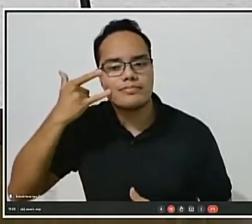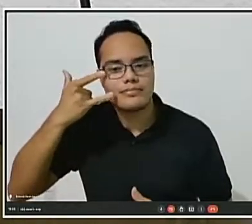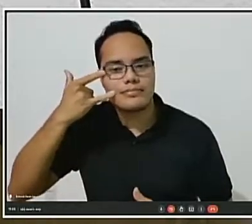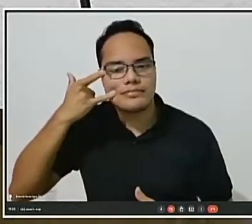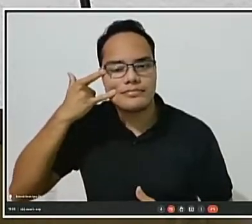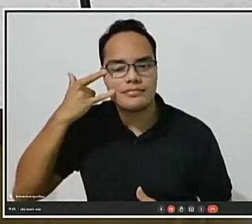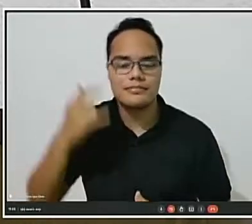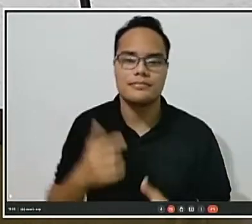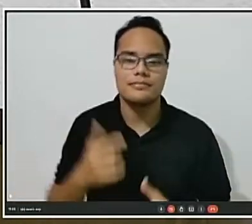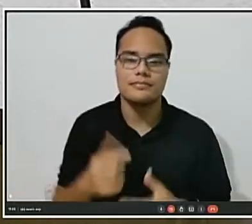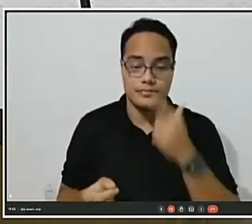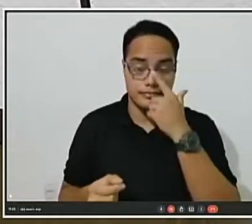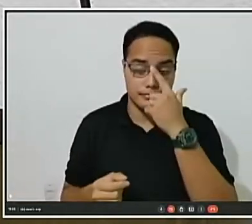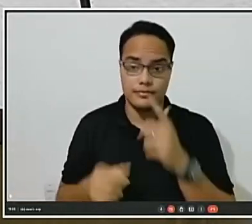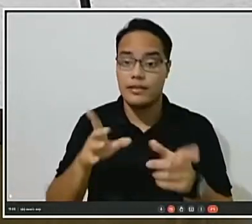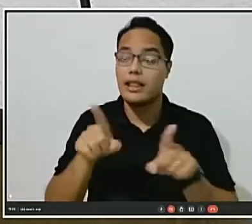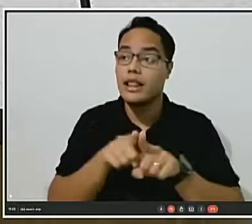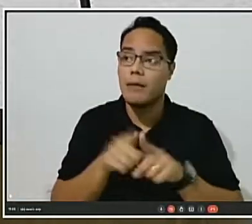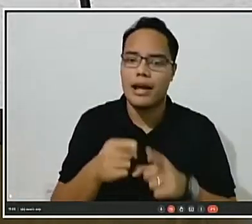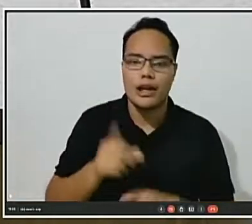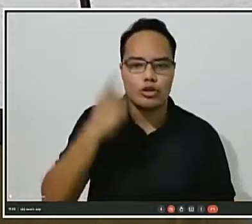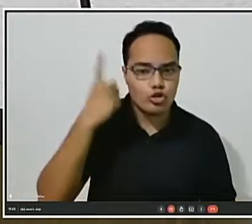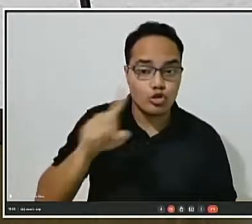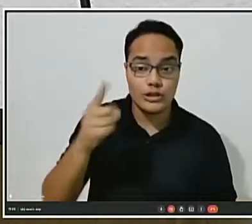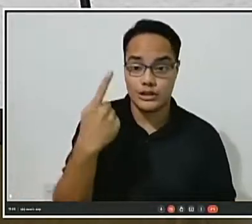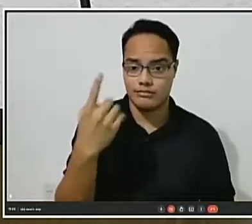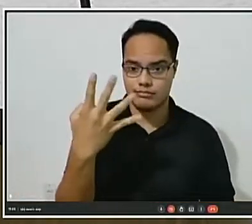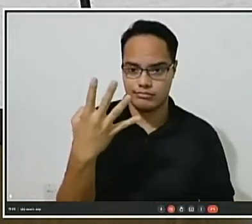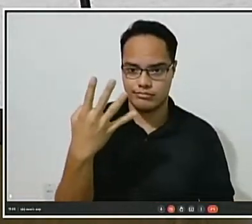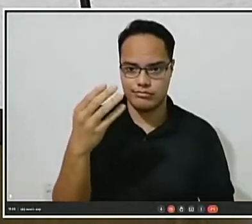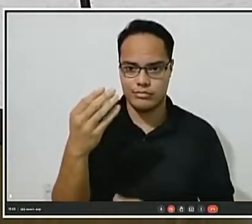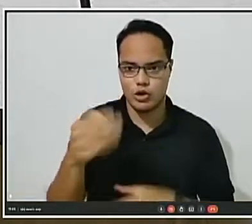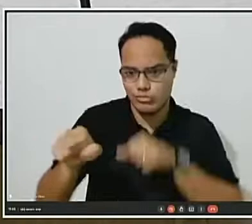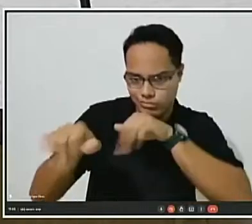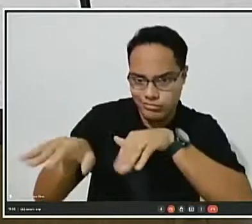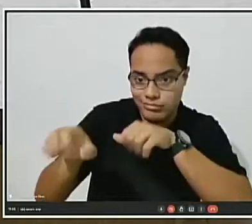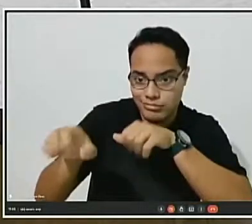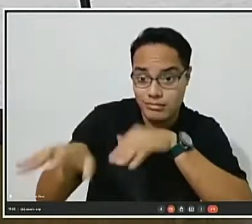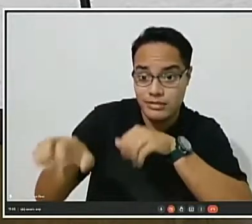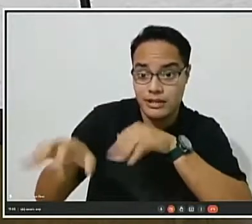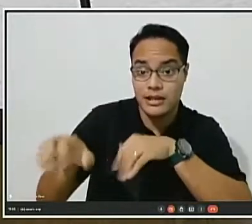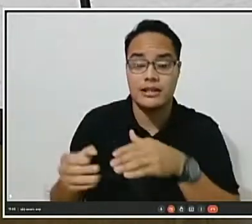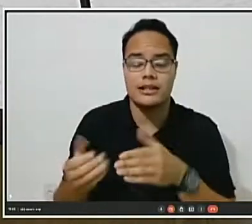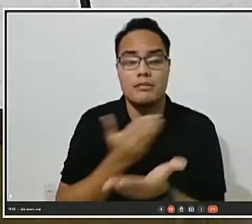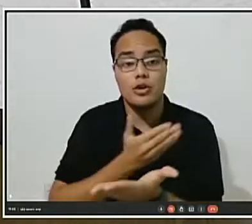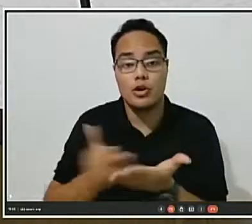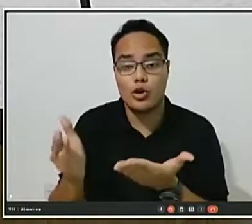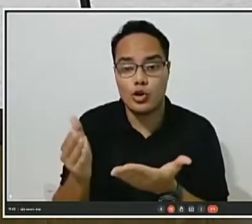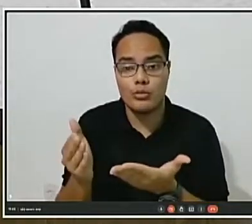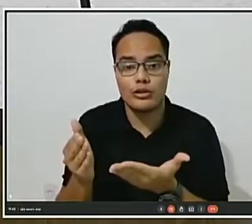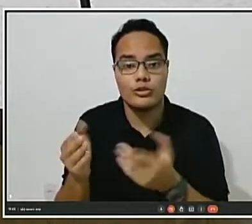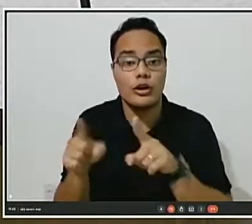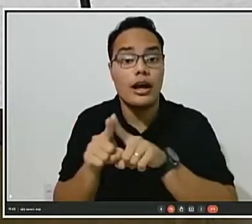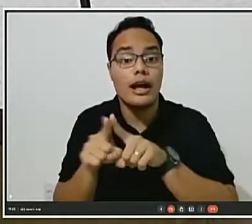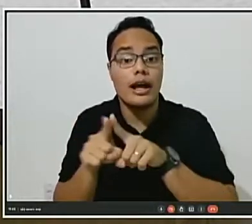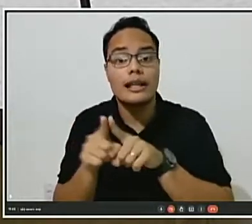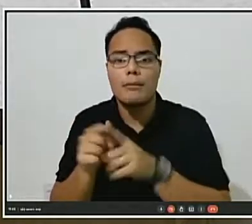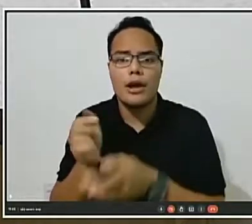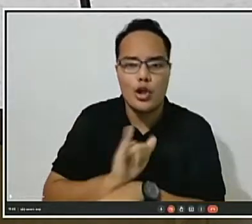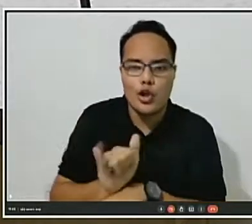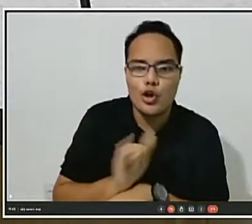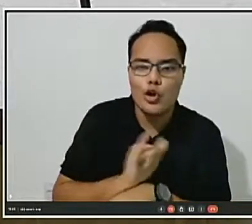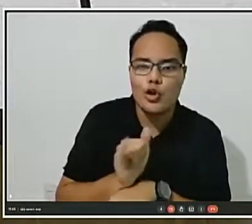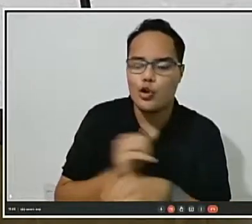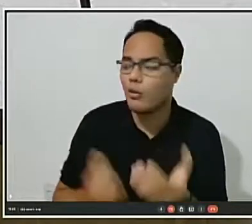No dia 14 de setembro, participou através de uma representante da reunião da Associação Reviver Down. Dia 23 de outubro, realizou um encontro recreativo de lazer alusivo ao mês